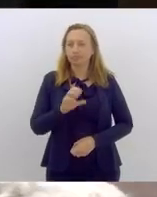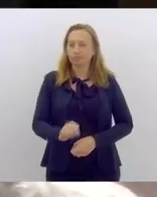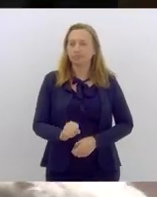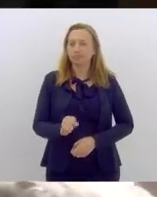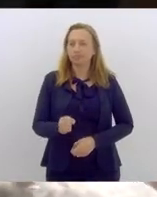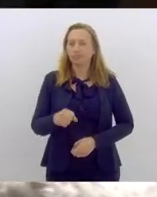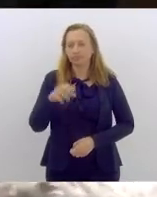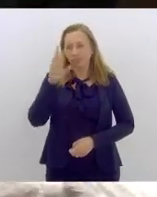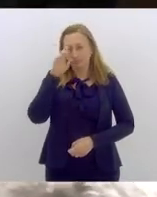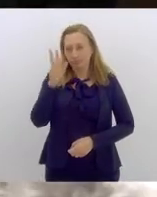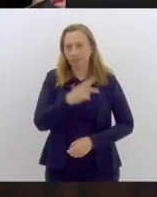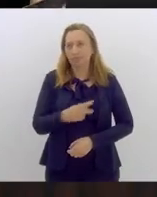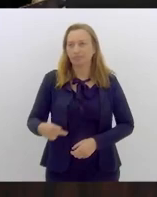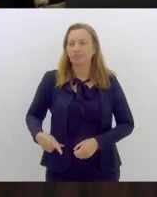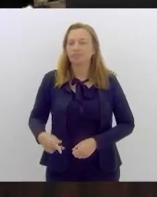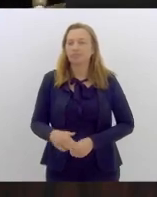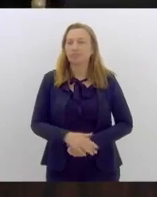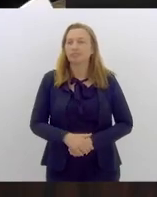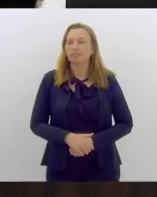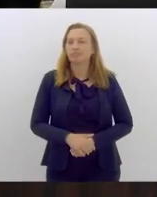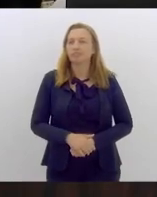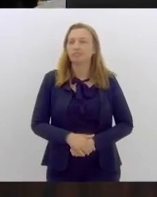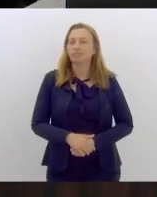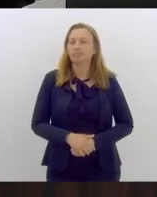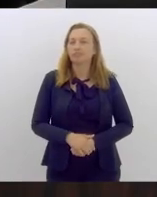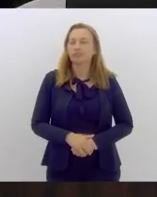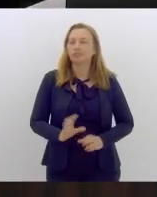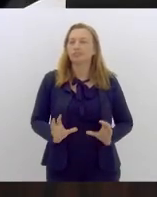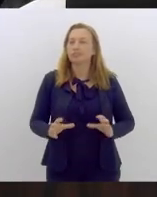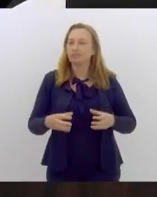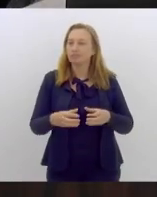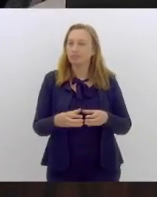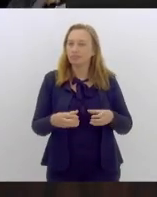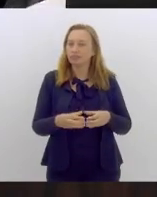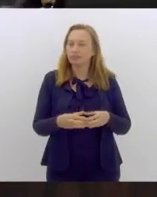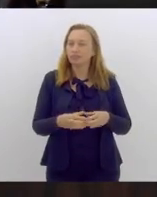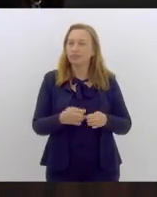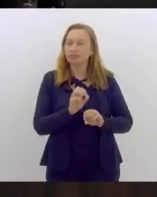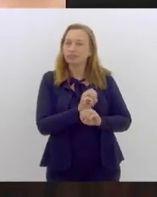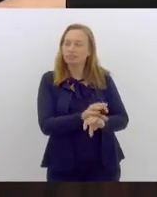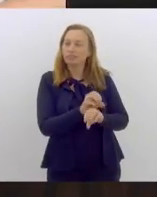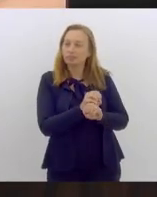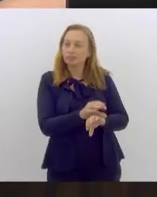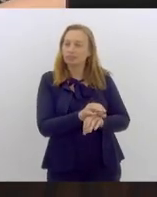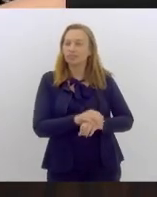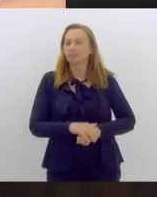senhora presidente. Para emitir parecer pela Comissão de Educação,